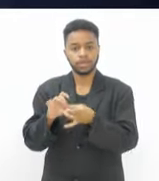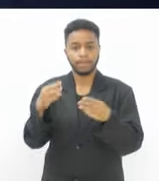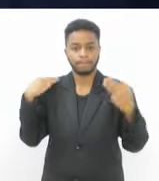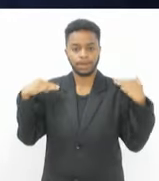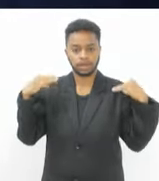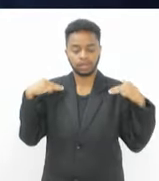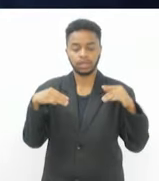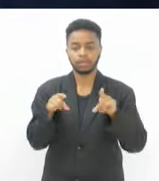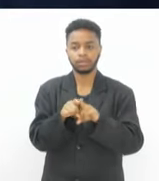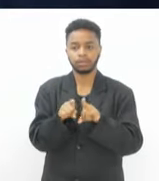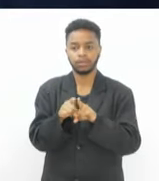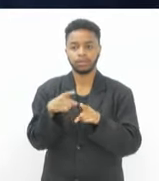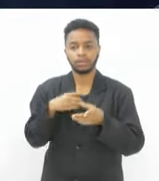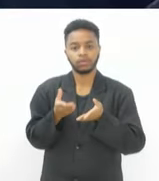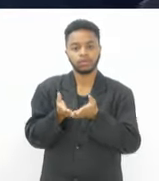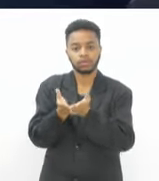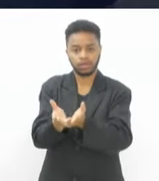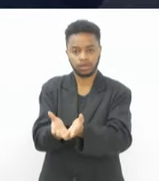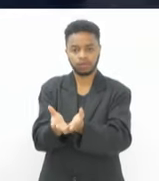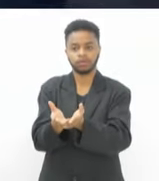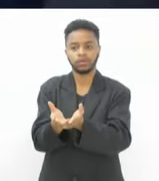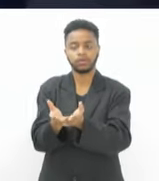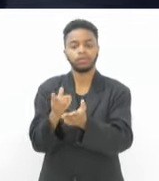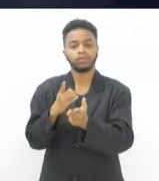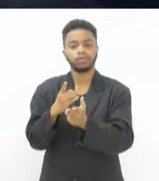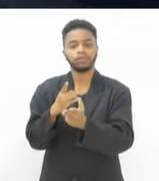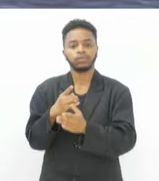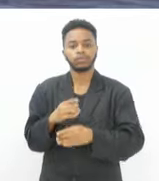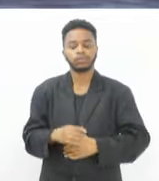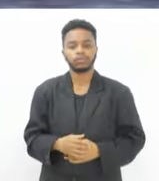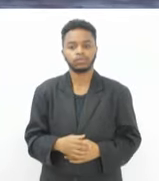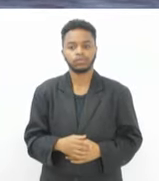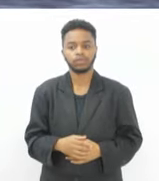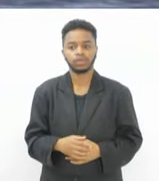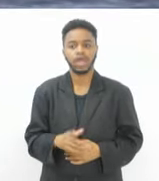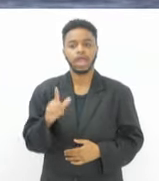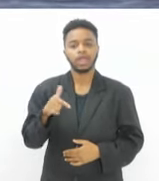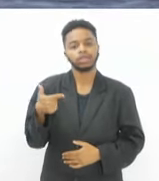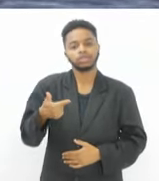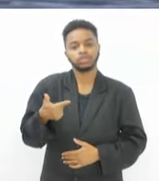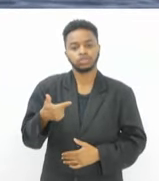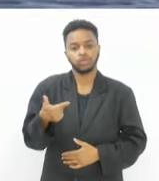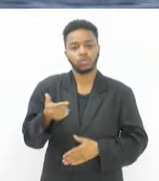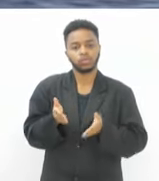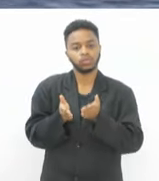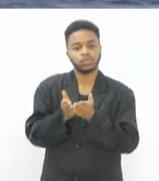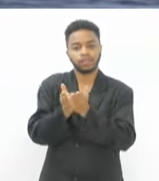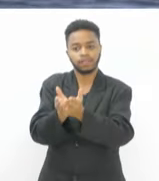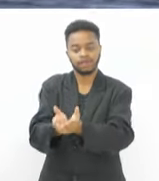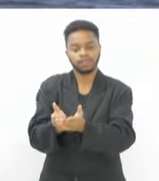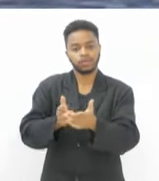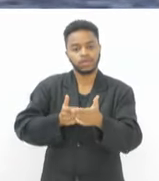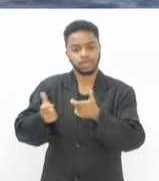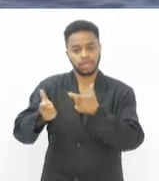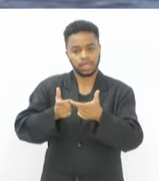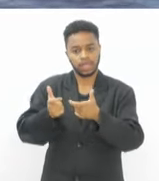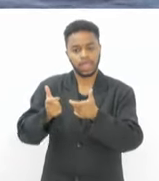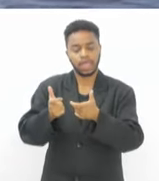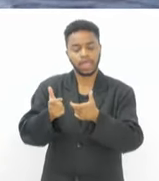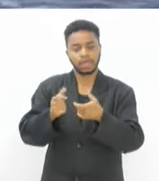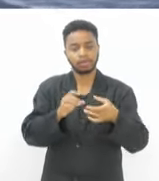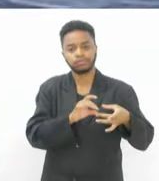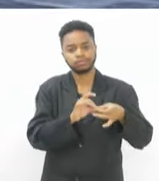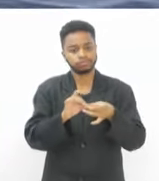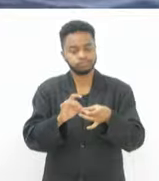Brasil, no navio Aeródromo Multipropósito Atlântico. Essa é a segunda vez que o maior navio de guerra da América Latina é mobilizado